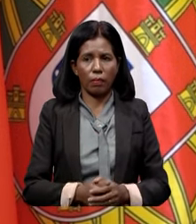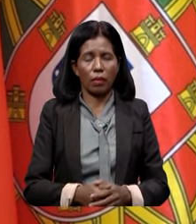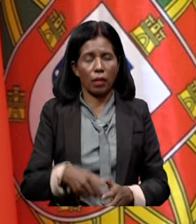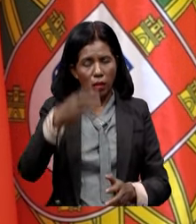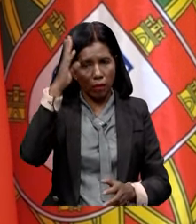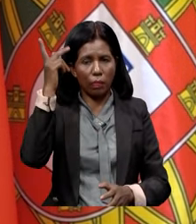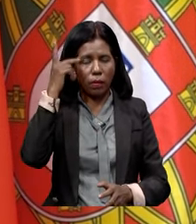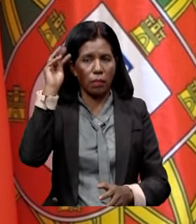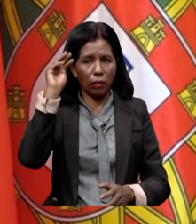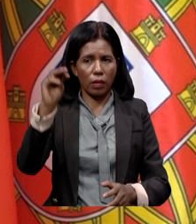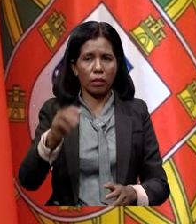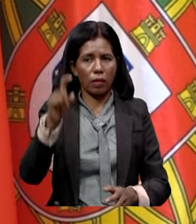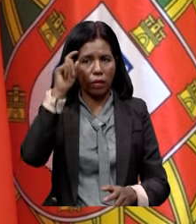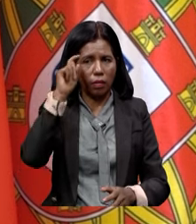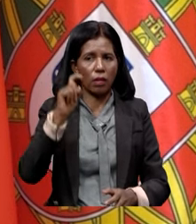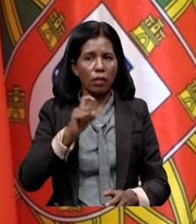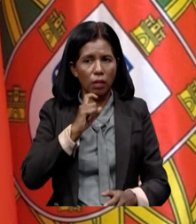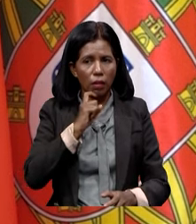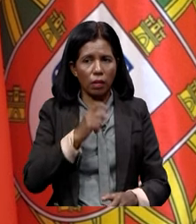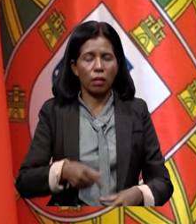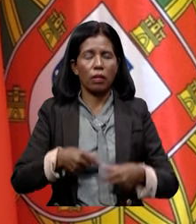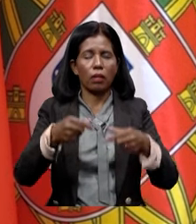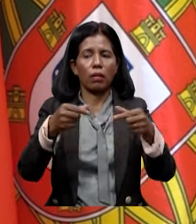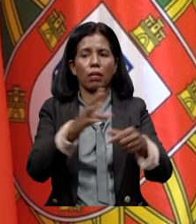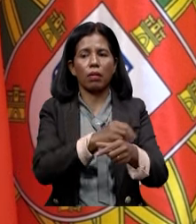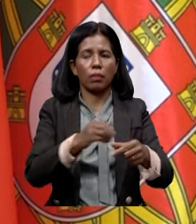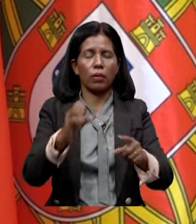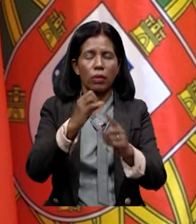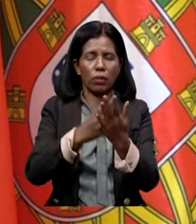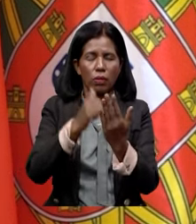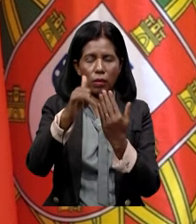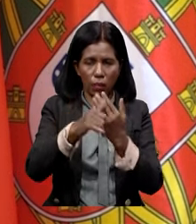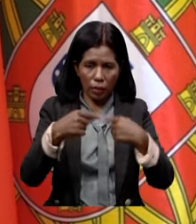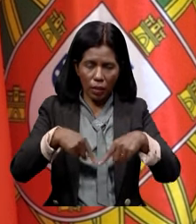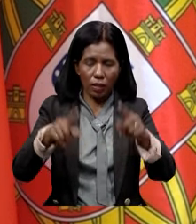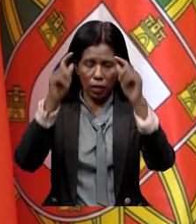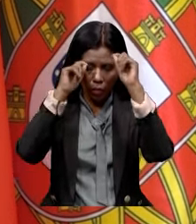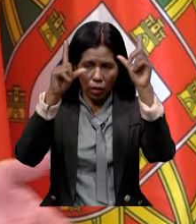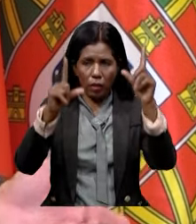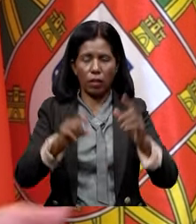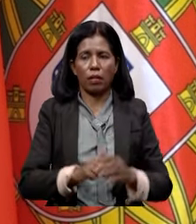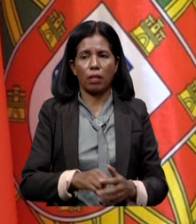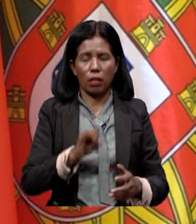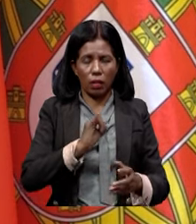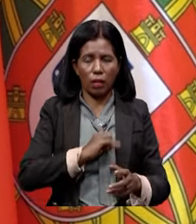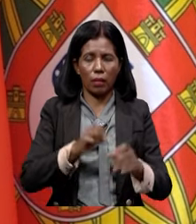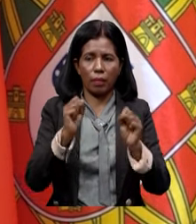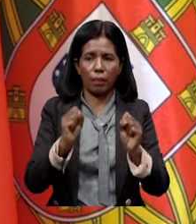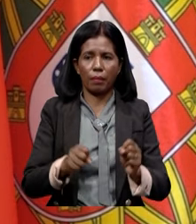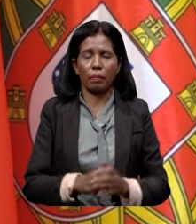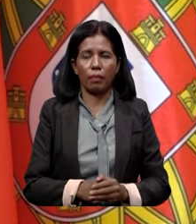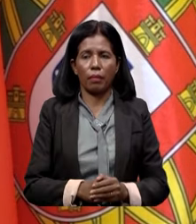primeiro-ministro, Cairala Xanana Guzmão me dirigiu para estar em junho próximo em Timor, só mesmo se